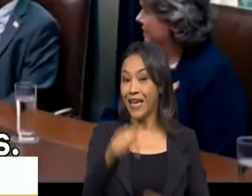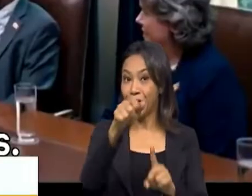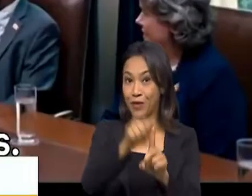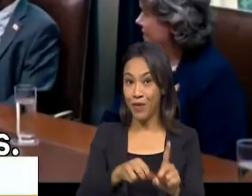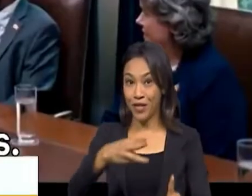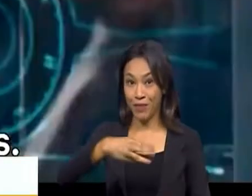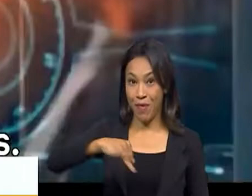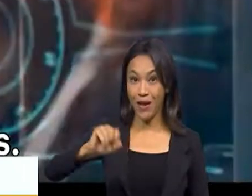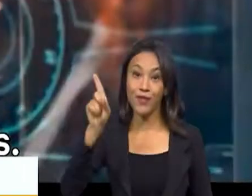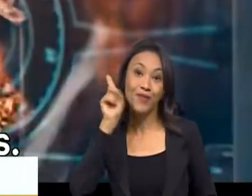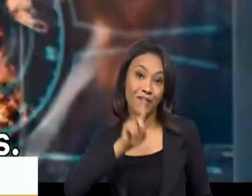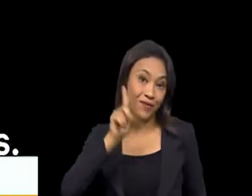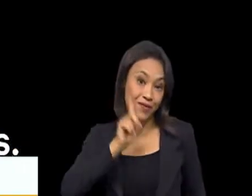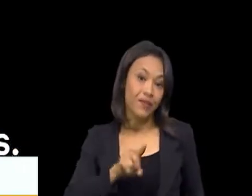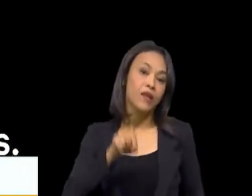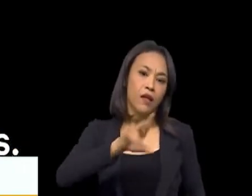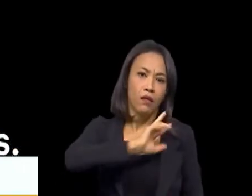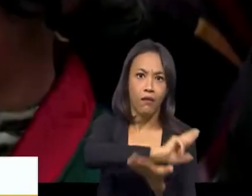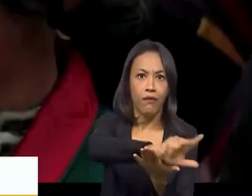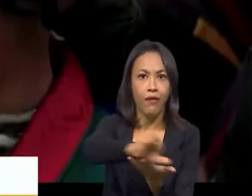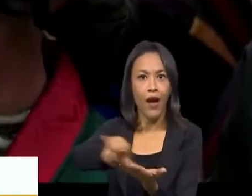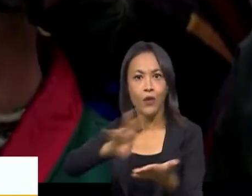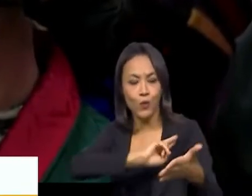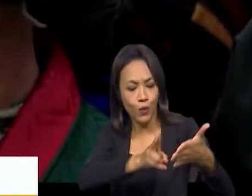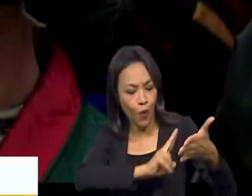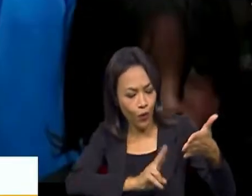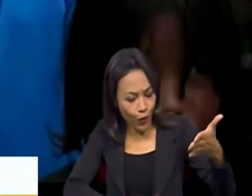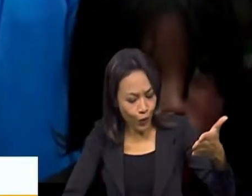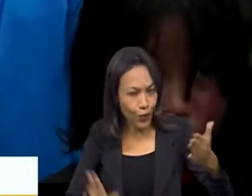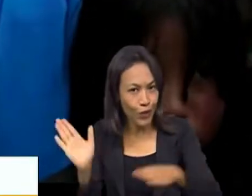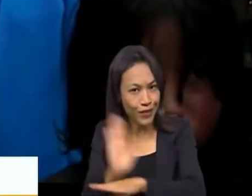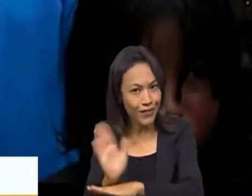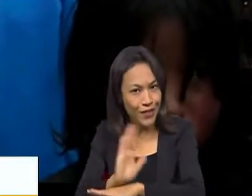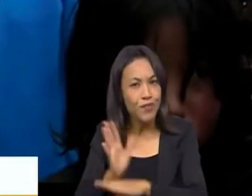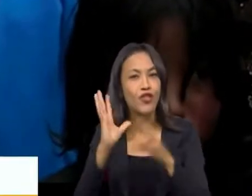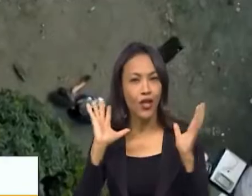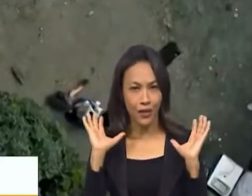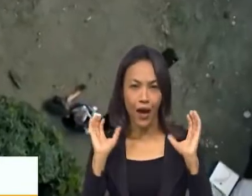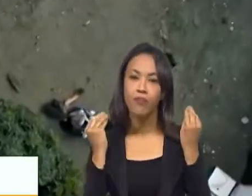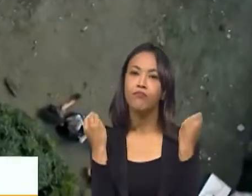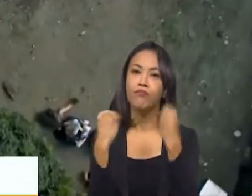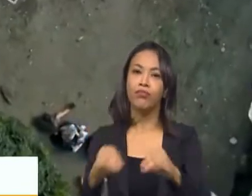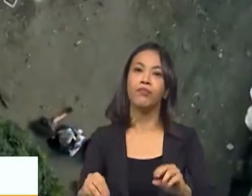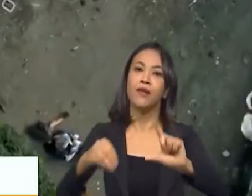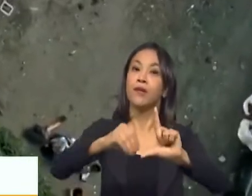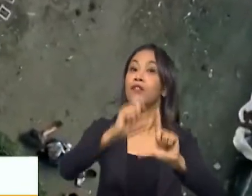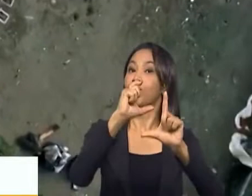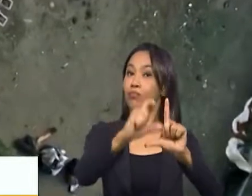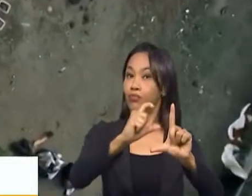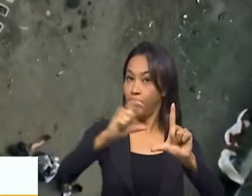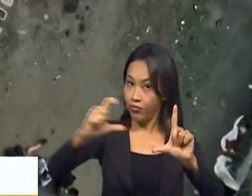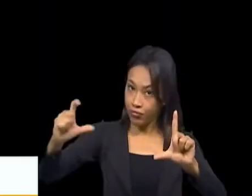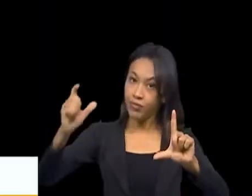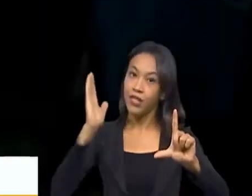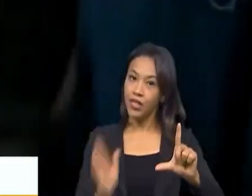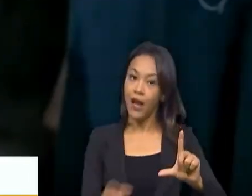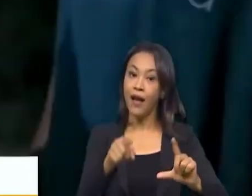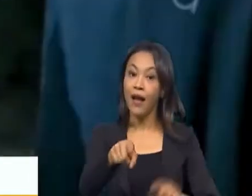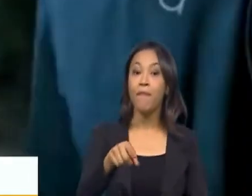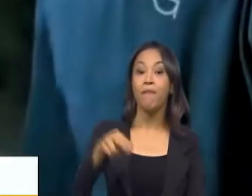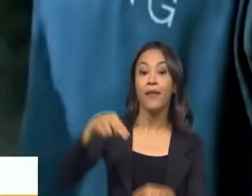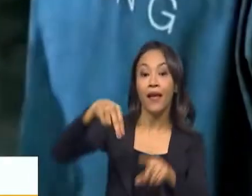Los Angeles. Vários filmes indicados já estão nas plataformas de streaming. A Netflix é uma das